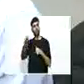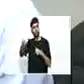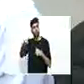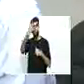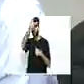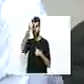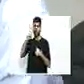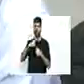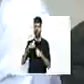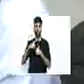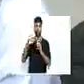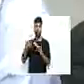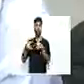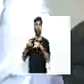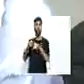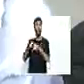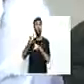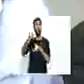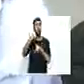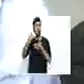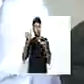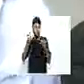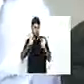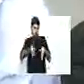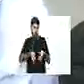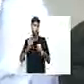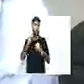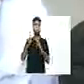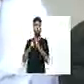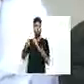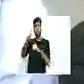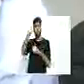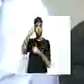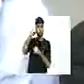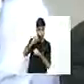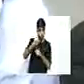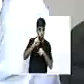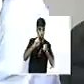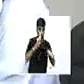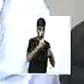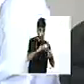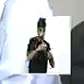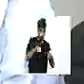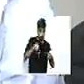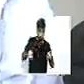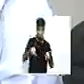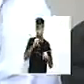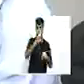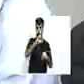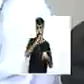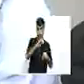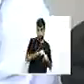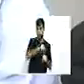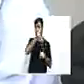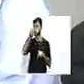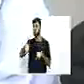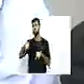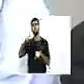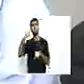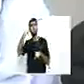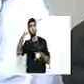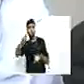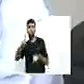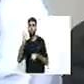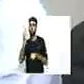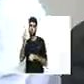pessoas E além disso terminando lá se faz um dia de coleta seletiva e no outro dia de coleta convencional